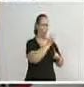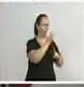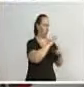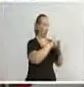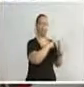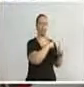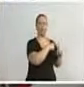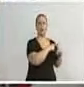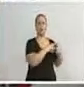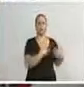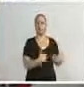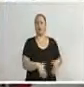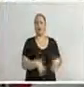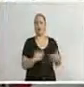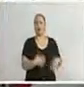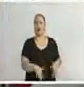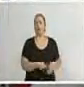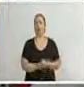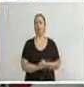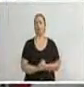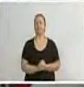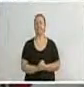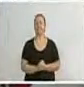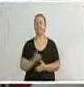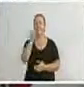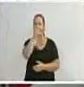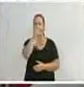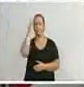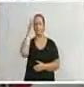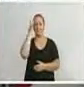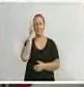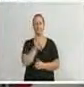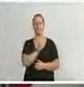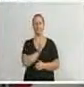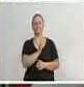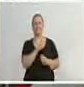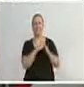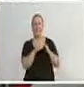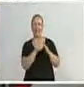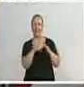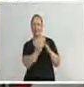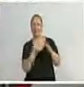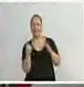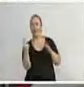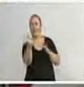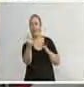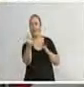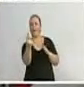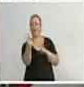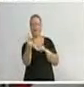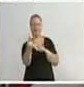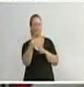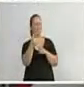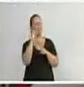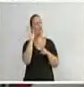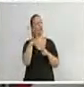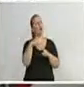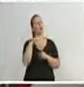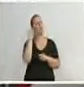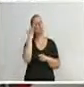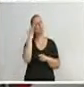Quem sai de casa sem noção do justo, do injusto, do certo, do errado, já sai sem respeitar ou ter medo